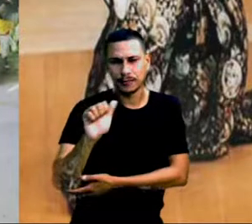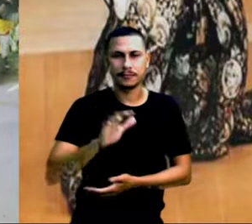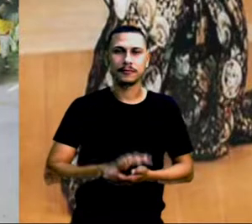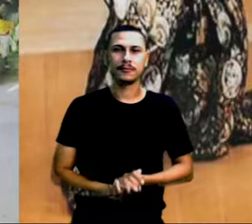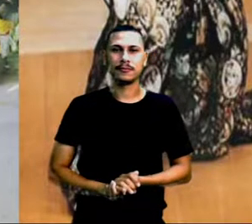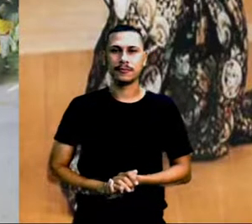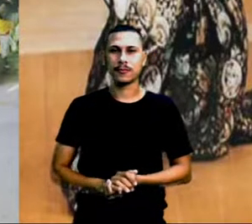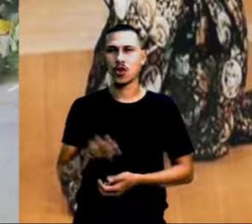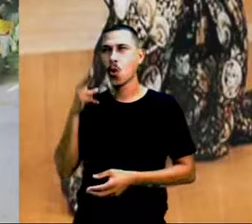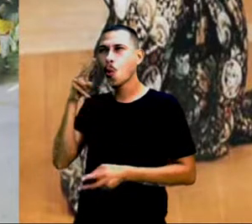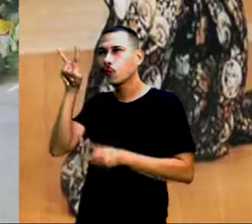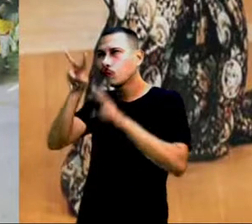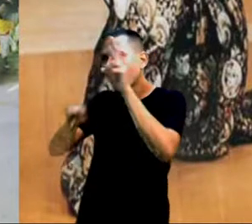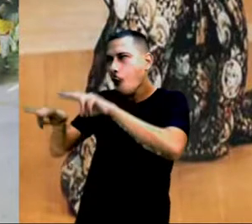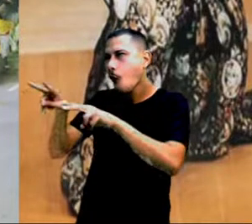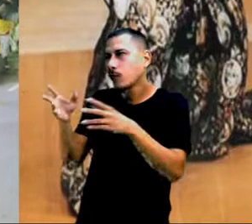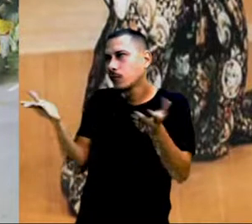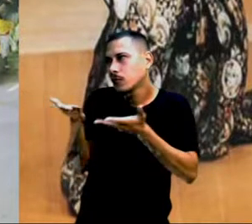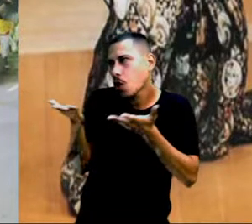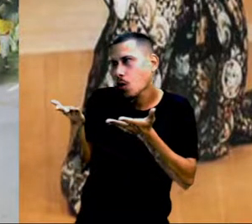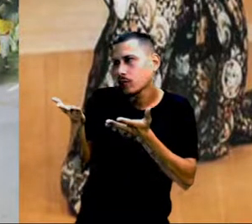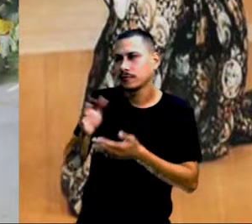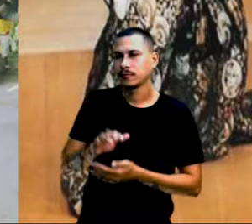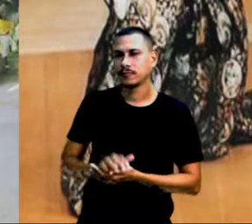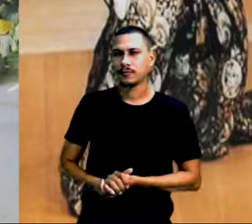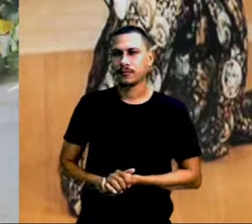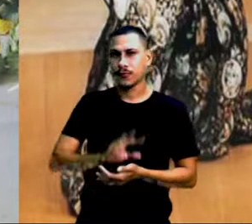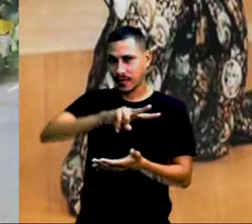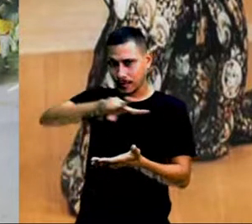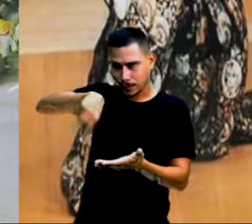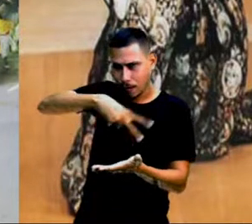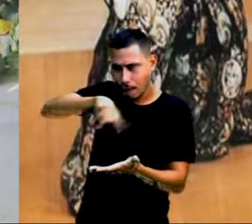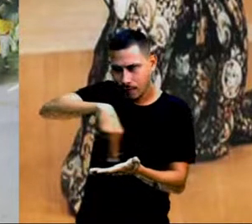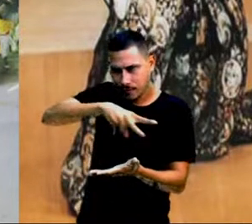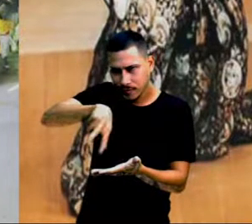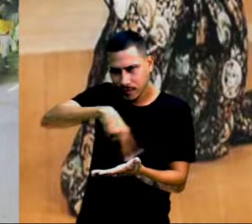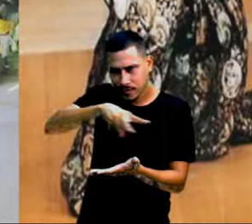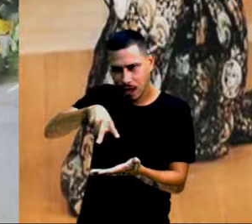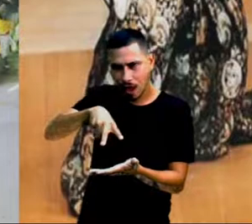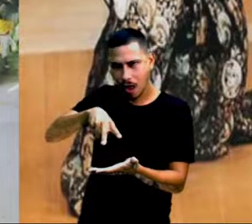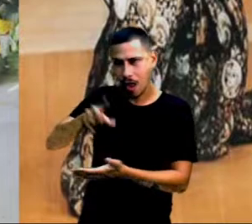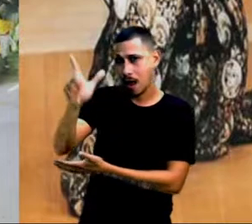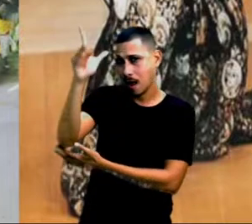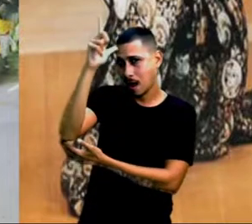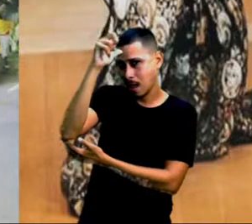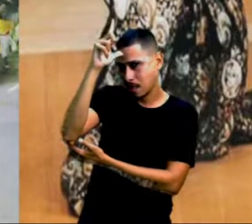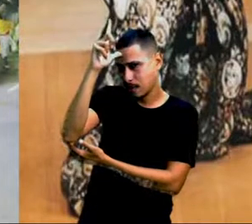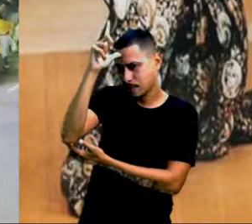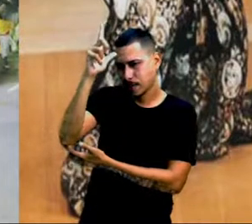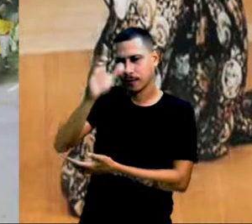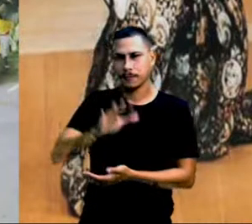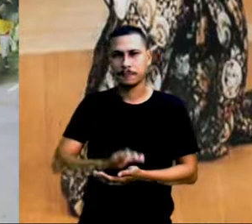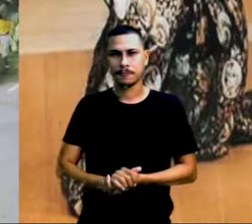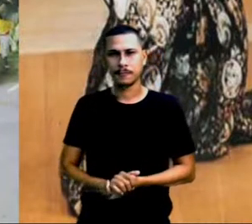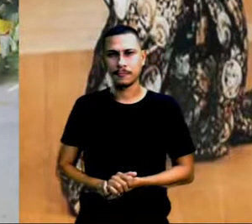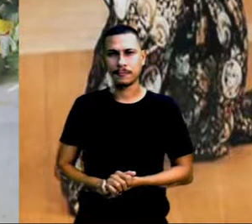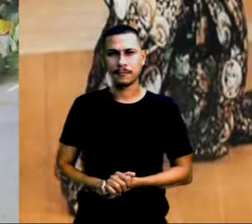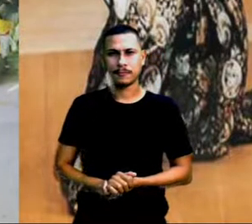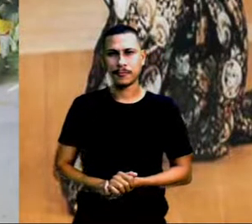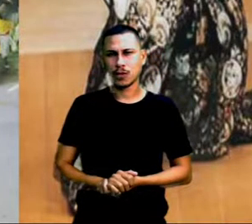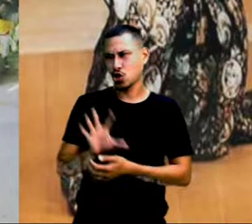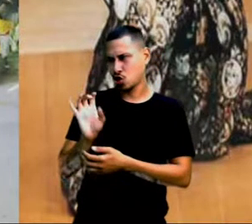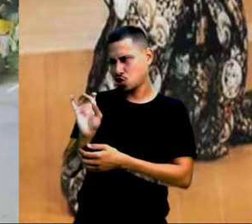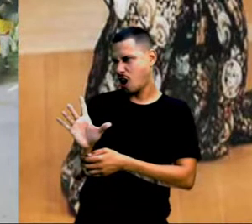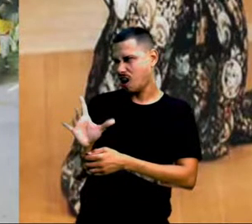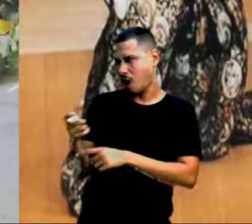Mas para cá, a gente tem as danças alemãs e, deixa eu botar meus óculos,